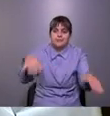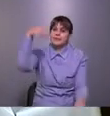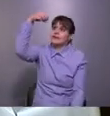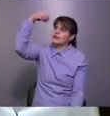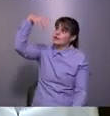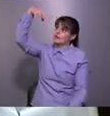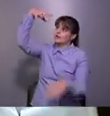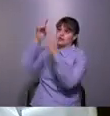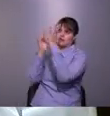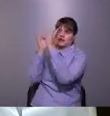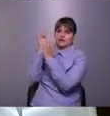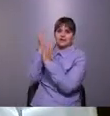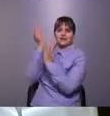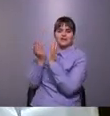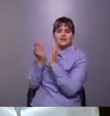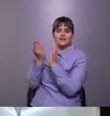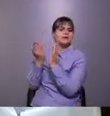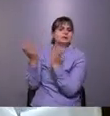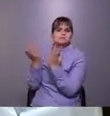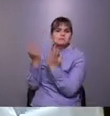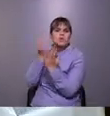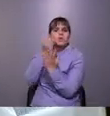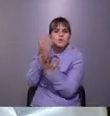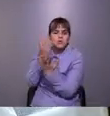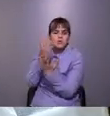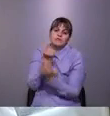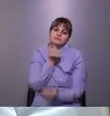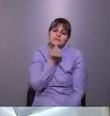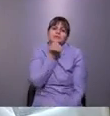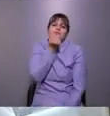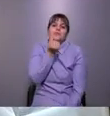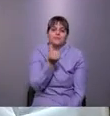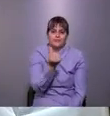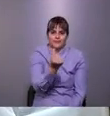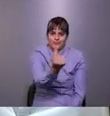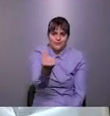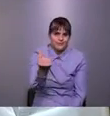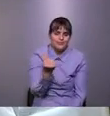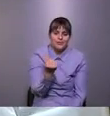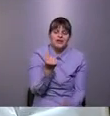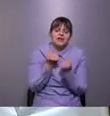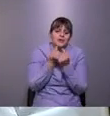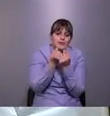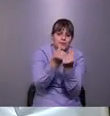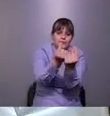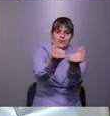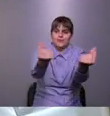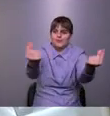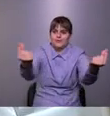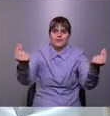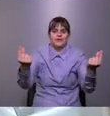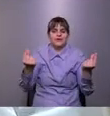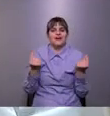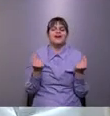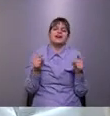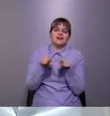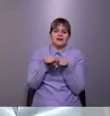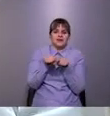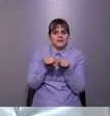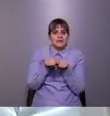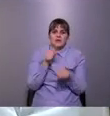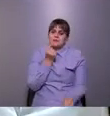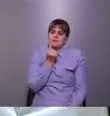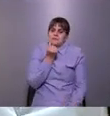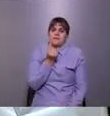de Cristo é simbolizada na vela acesa. Como a luz se difunde, assim é que recebemos na nossa